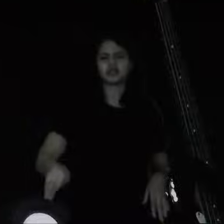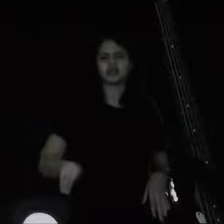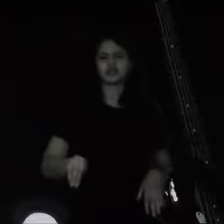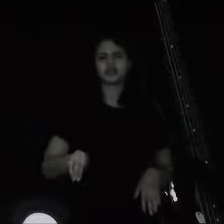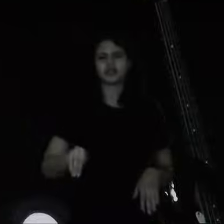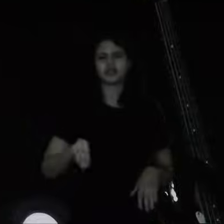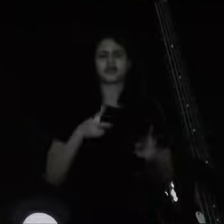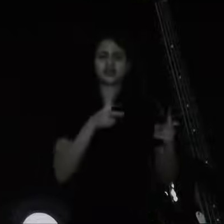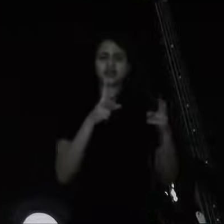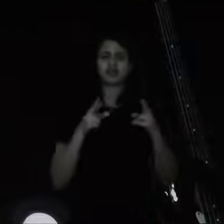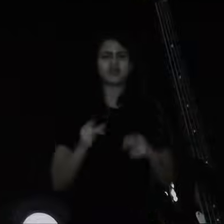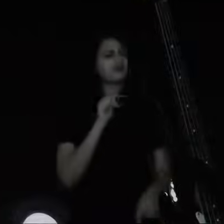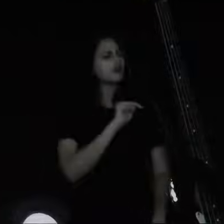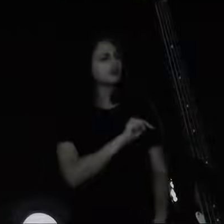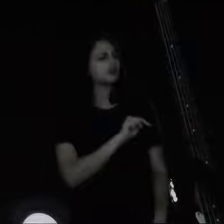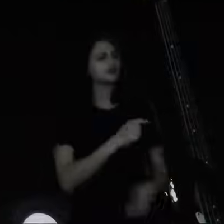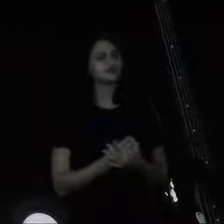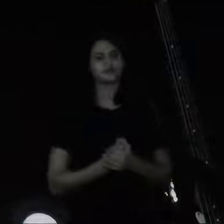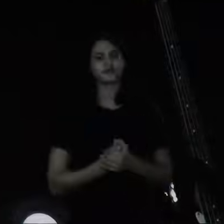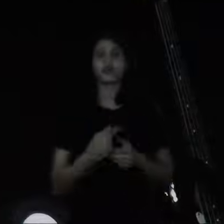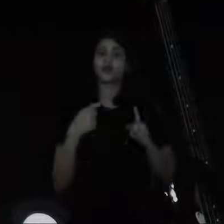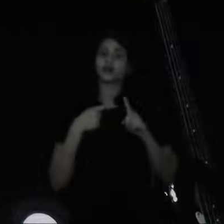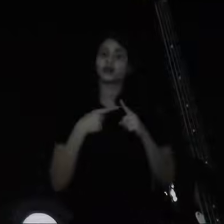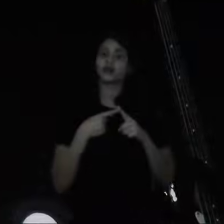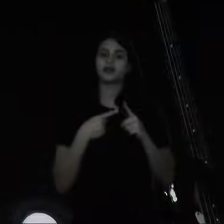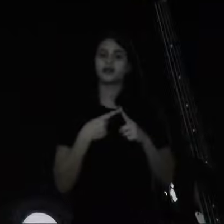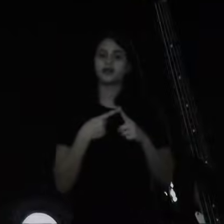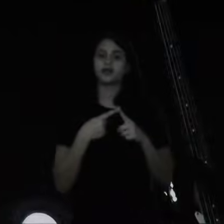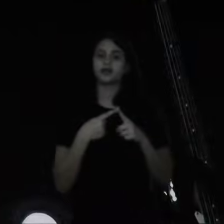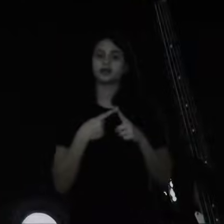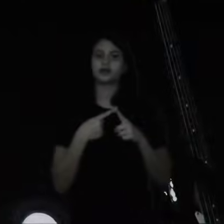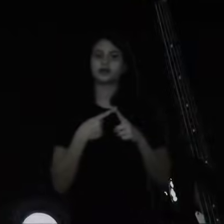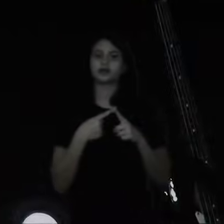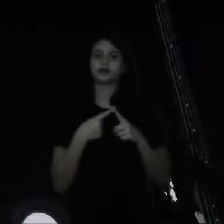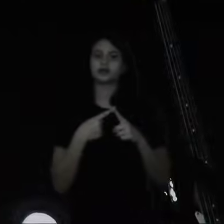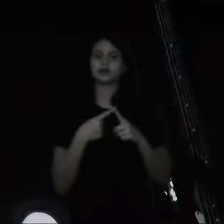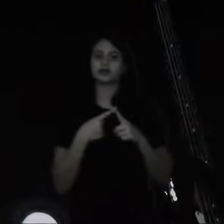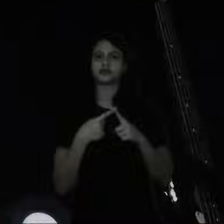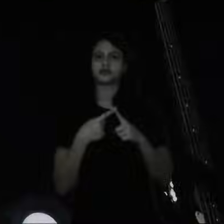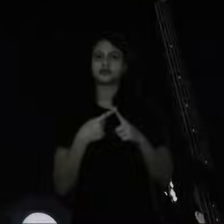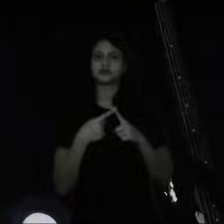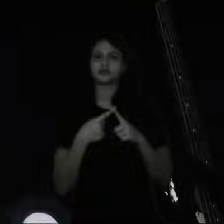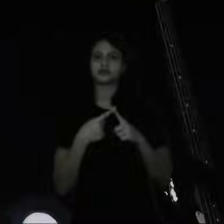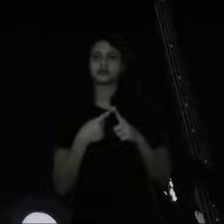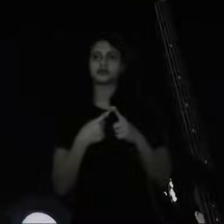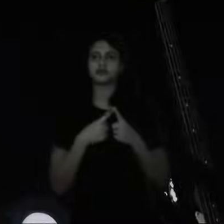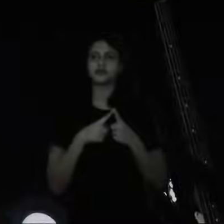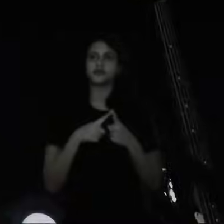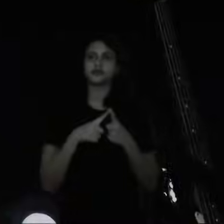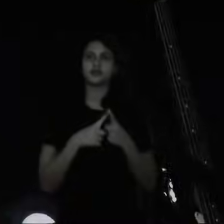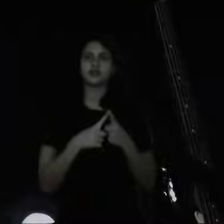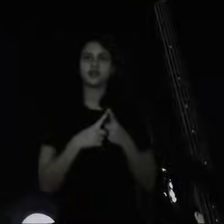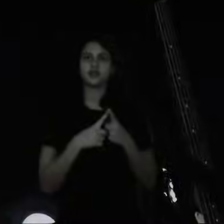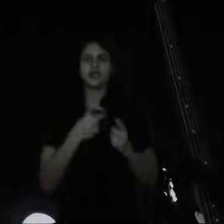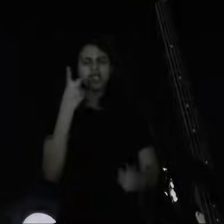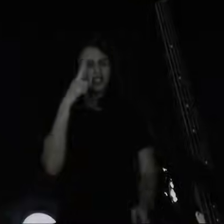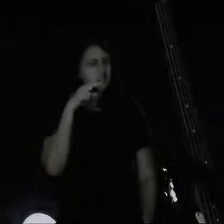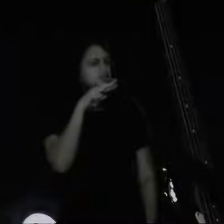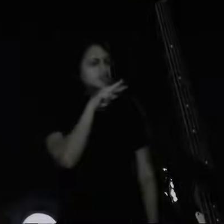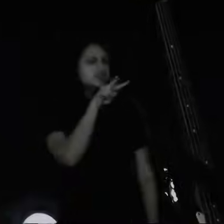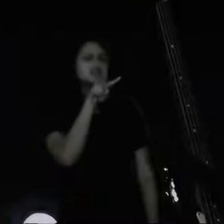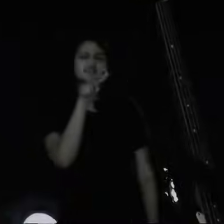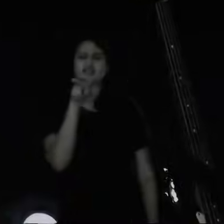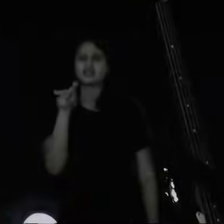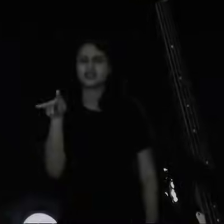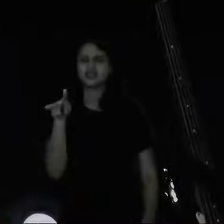andou. Primeira estratégia: identifique a raiz da rejeição. Vou repetir